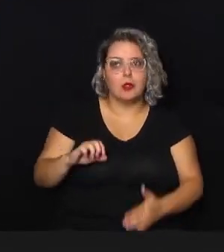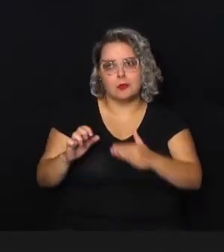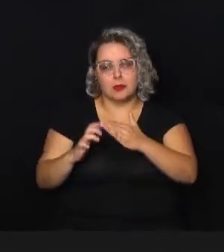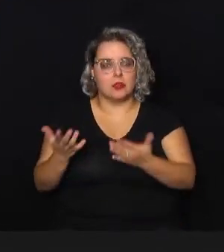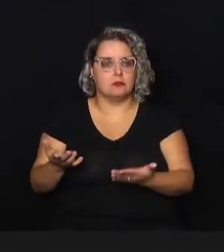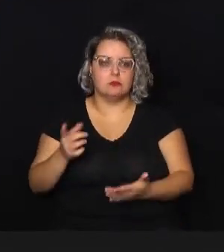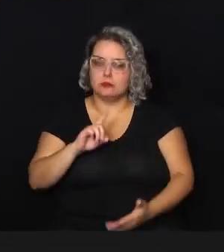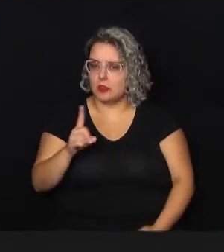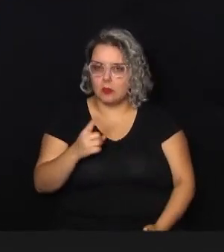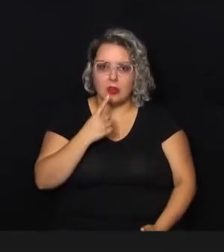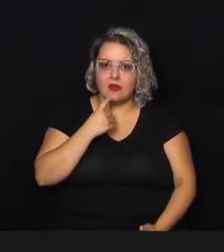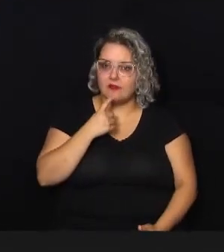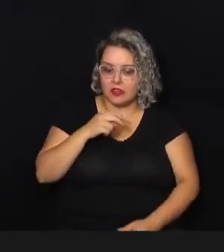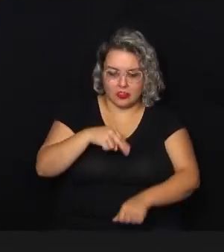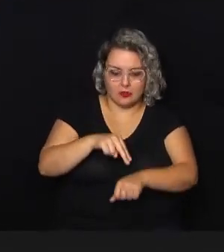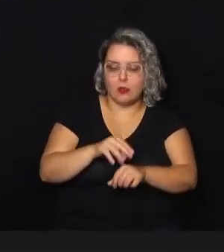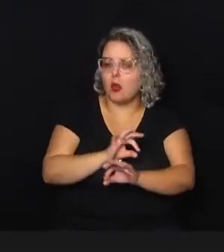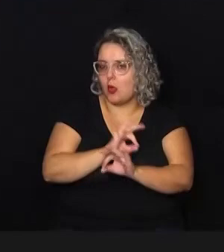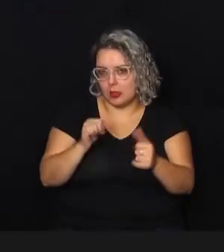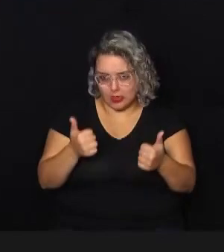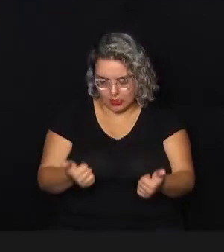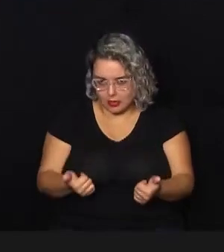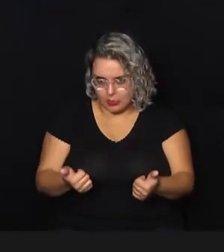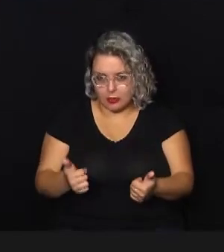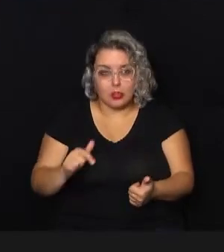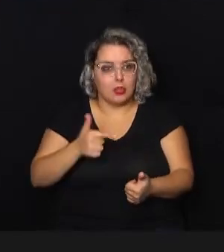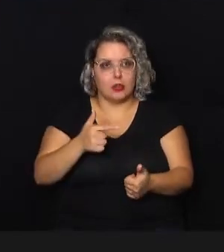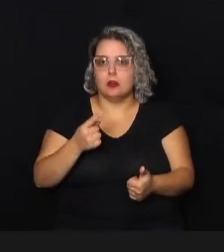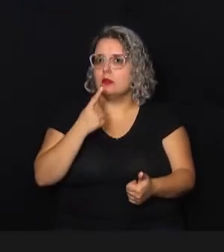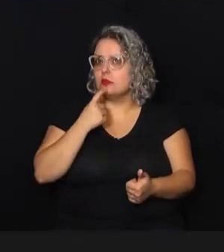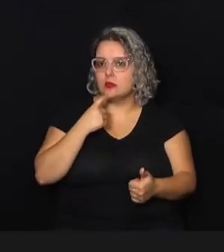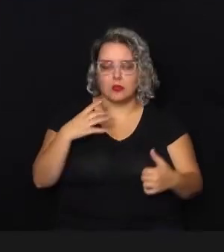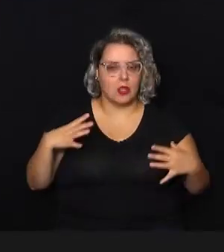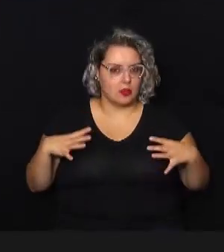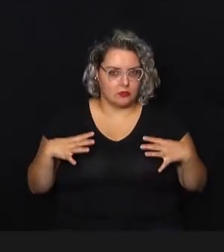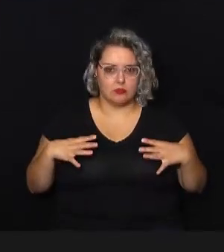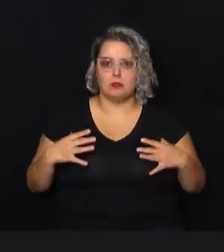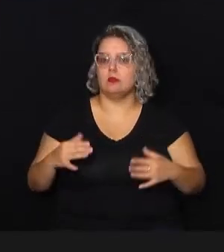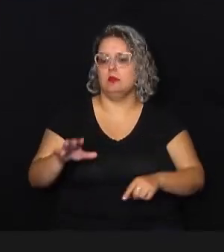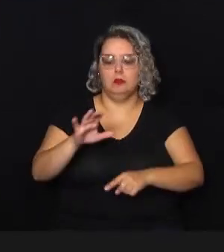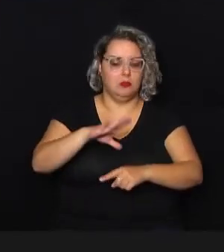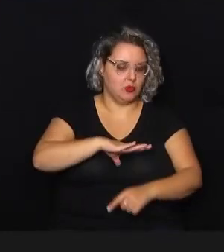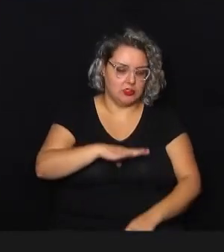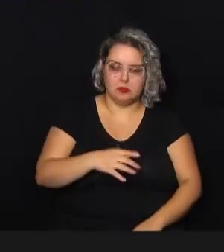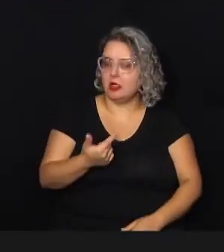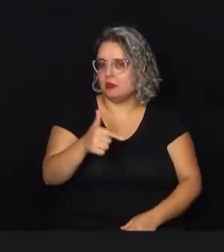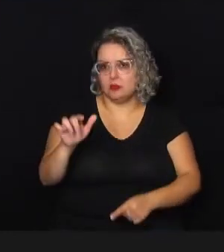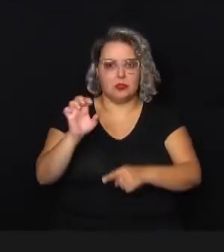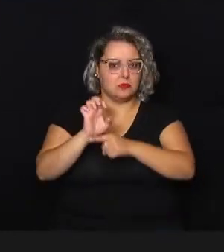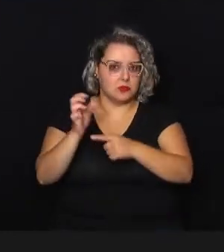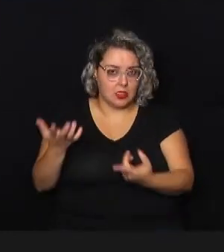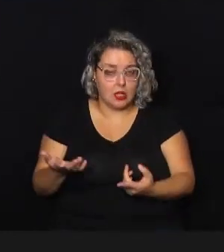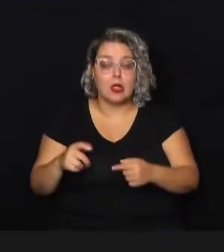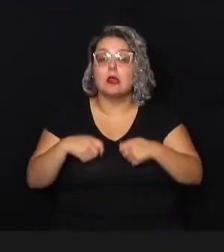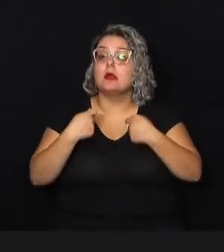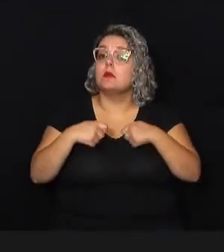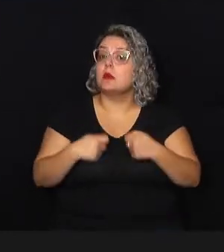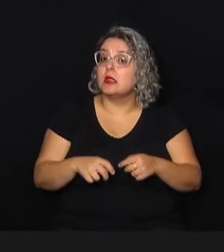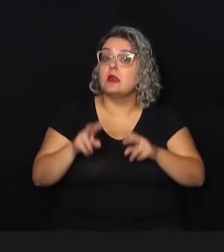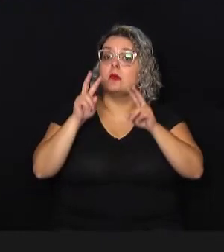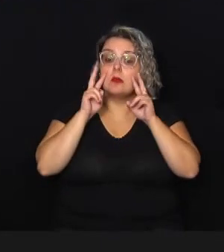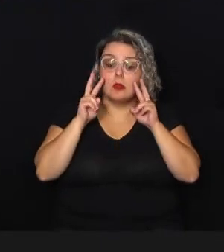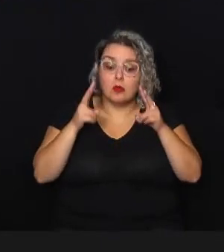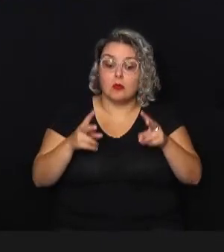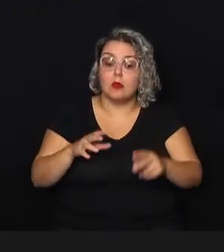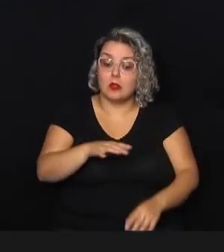feriado nacional, perfeito. Não tem um feriado municipal, não tem um feriado estadual. Mas ela deve ainda assim olhar a norma